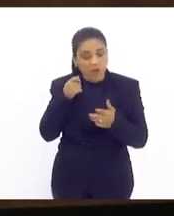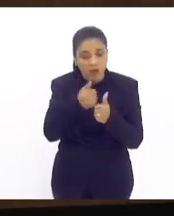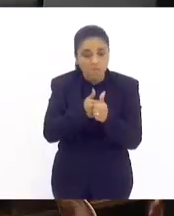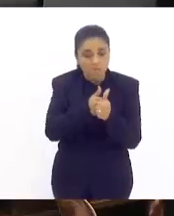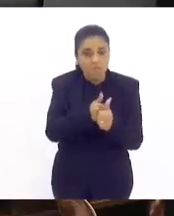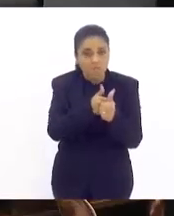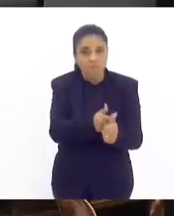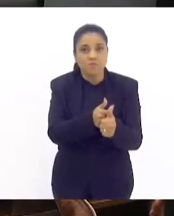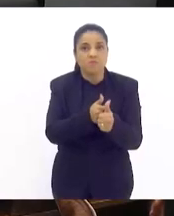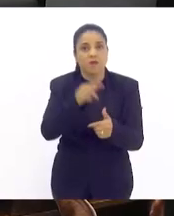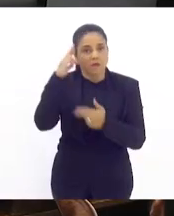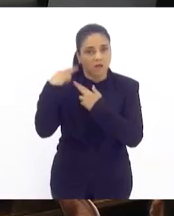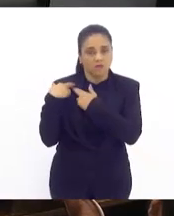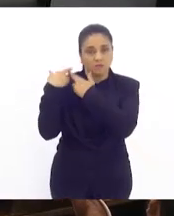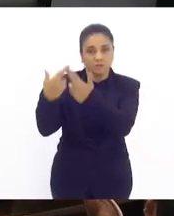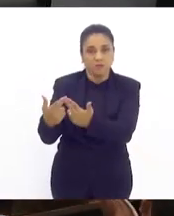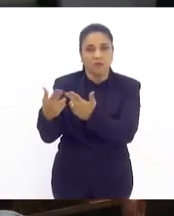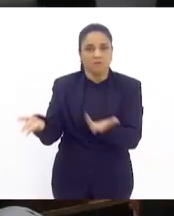obrigado